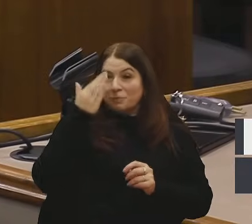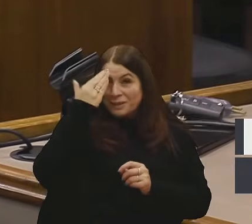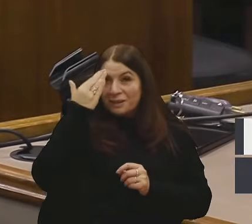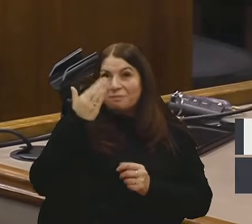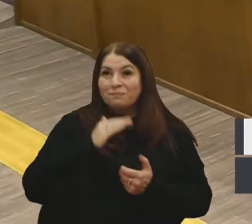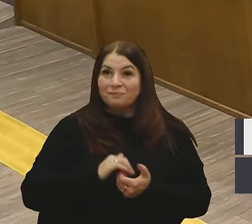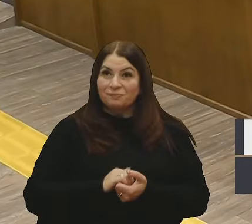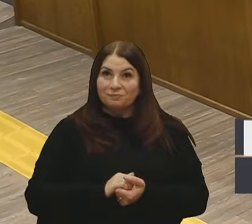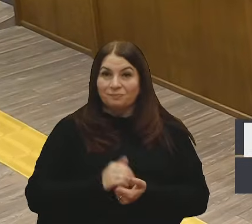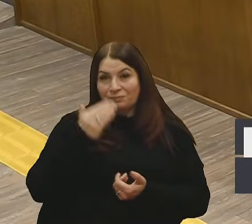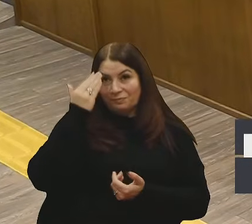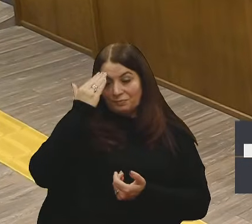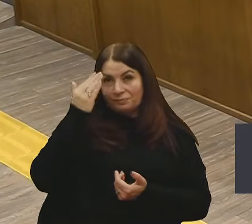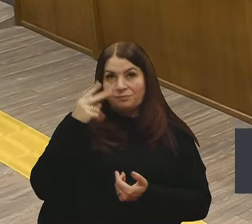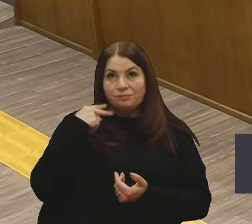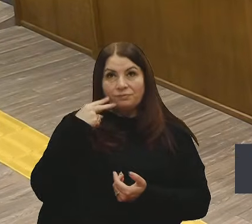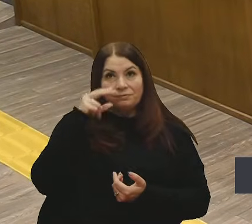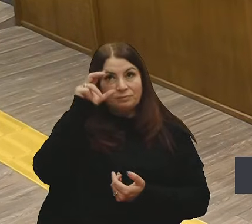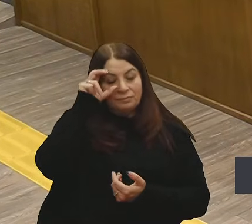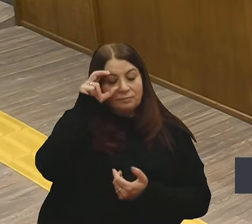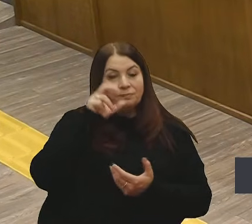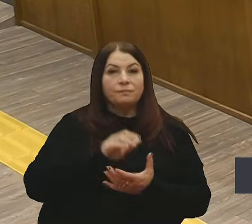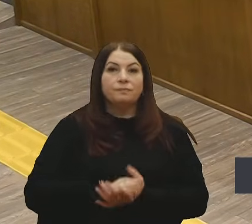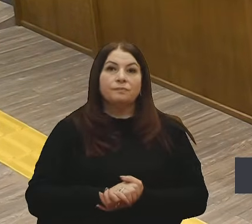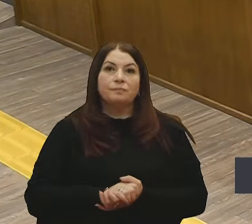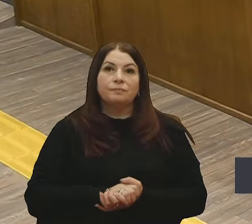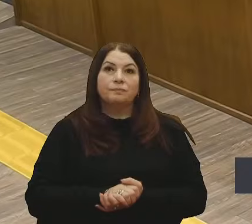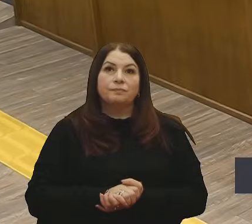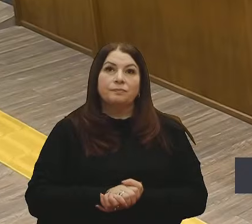obrigada. Obrigado, vereadora Sandra Boneto.